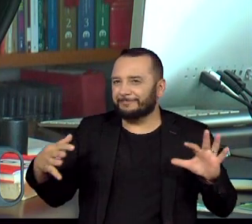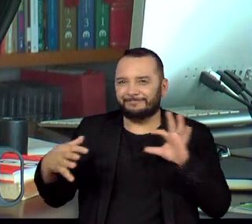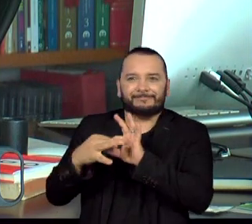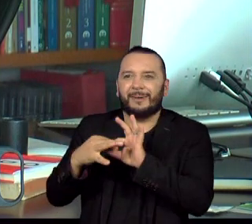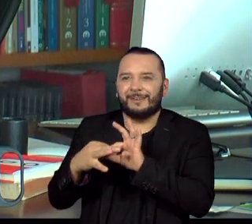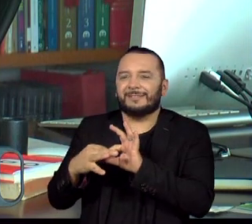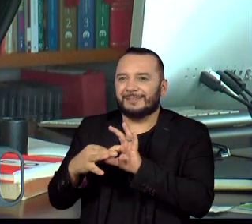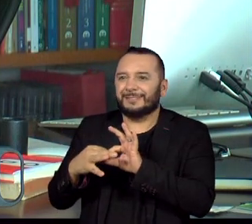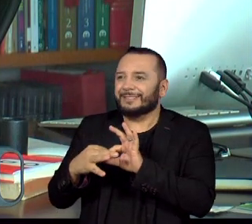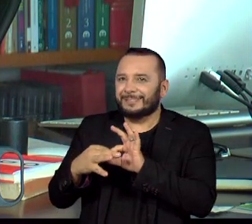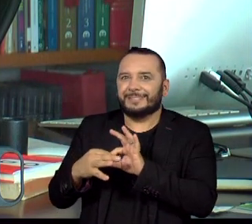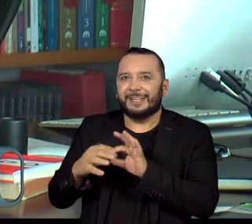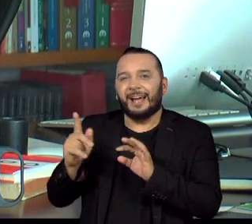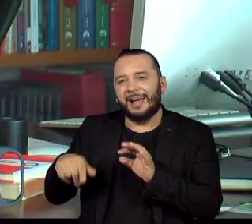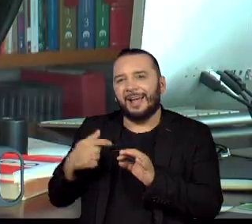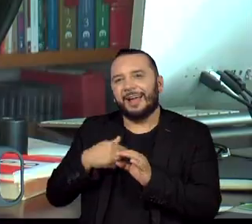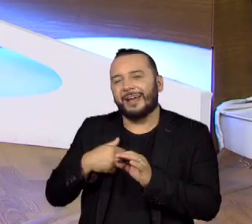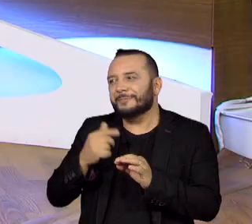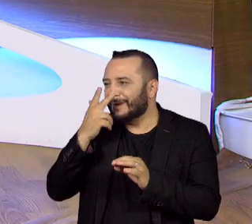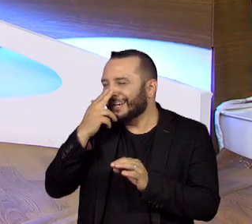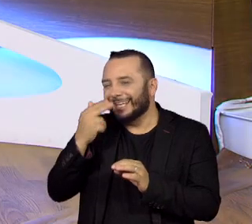Somos um estranho casal.